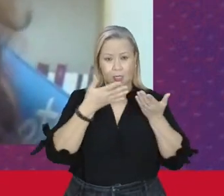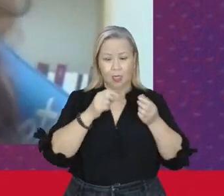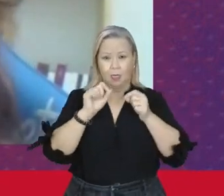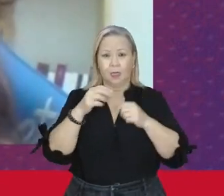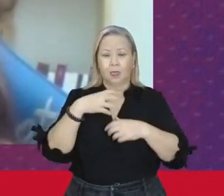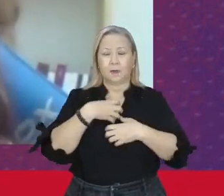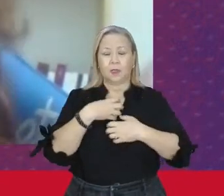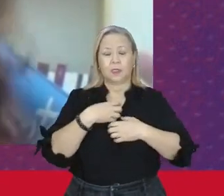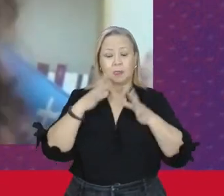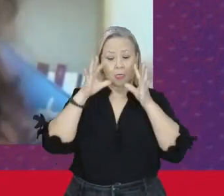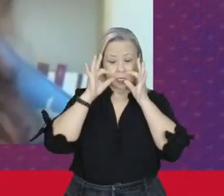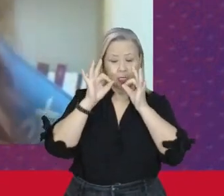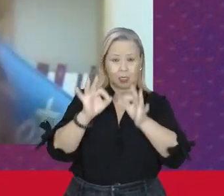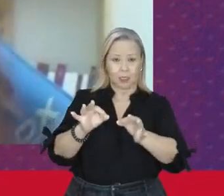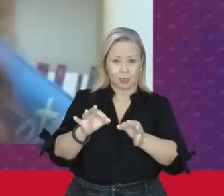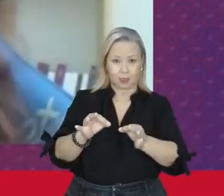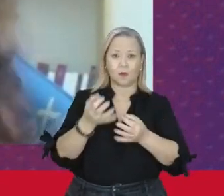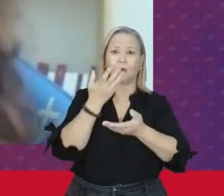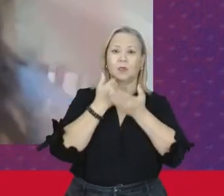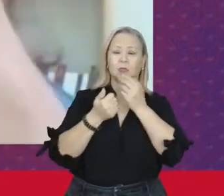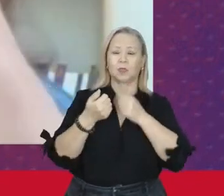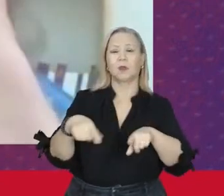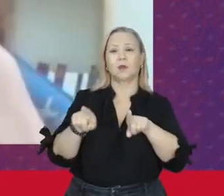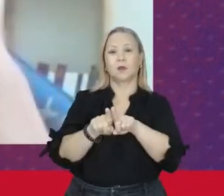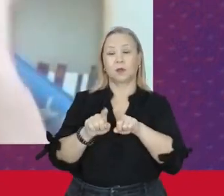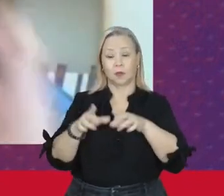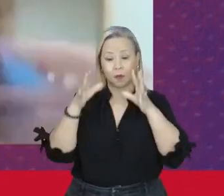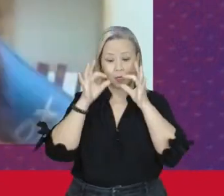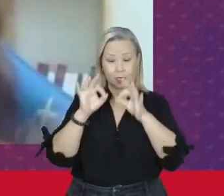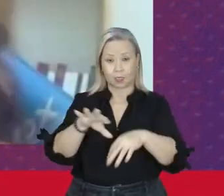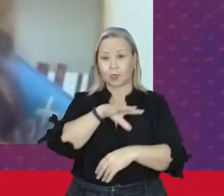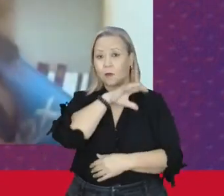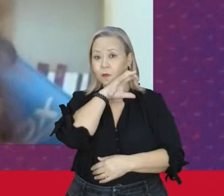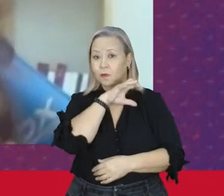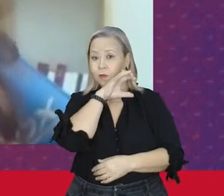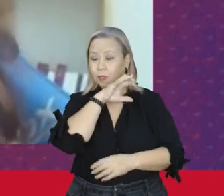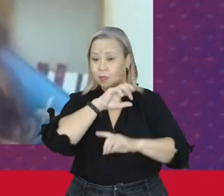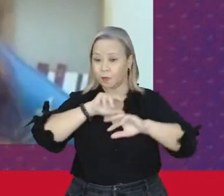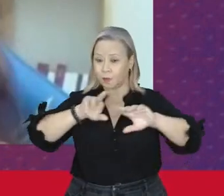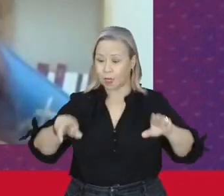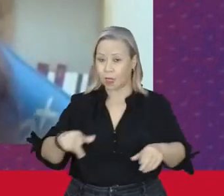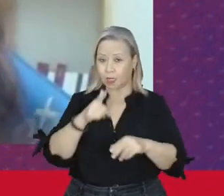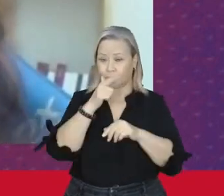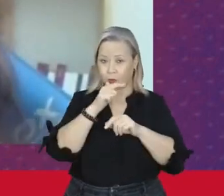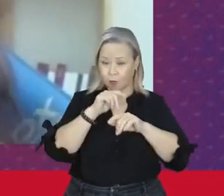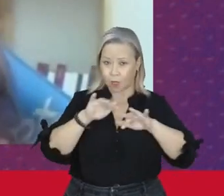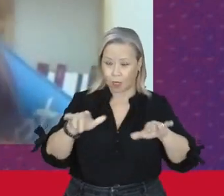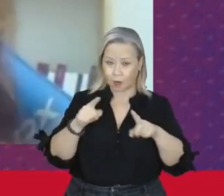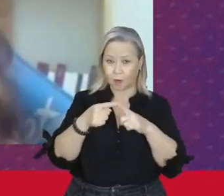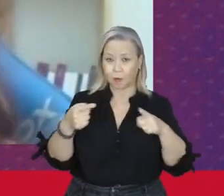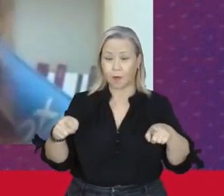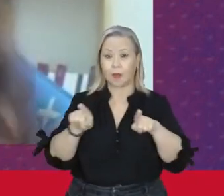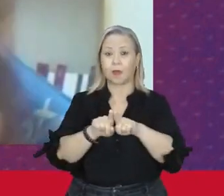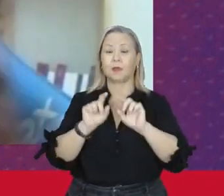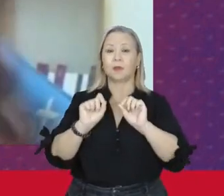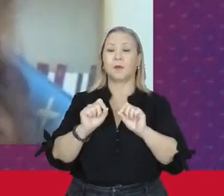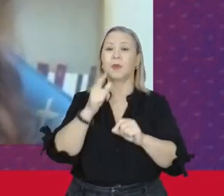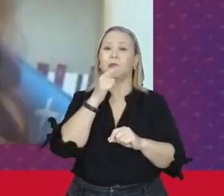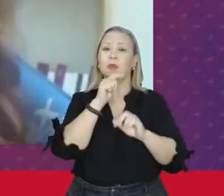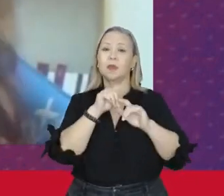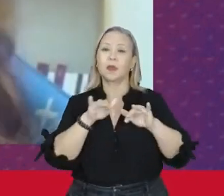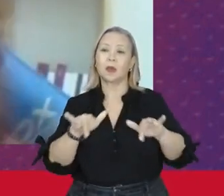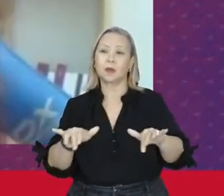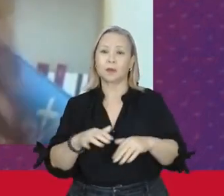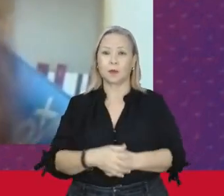essa atenção com os animais, né, do próprio ambiente, com a água, né, mas também que a água também